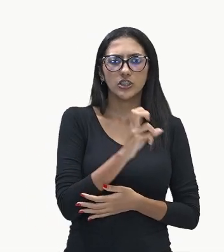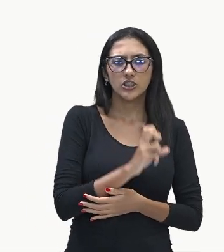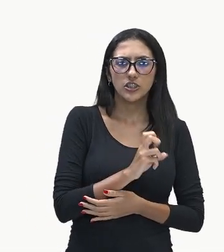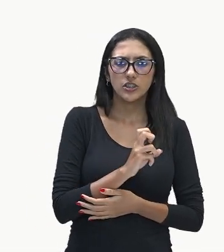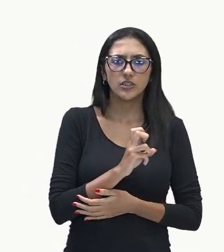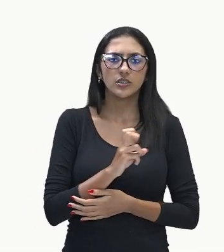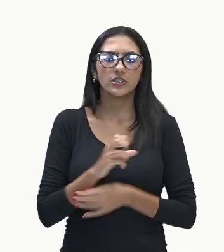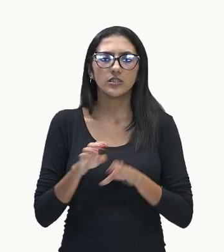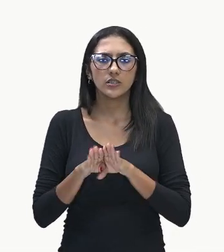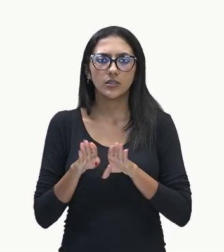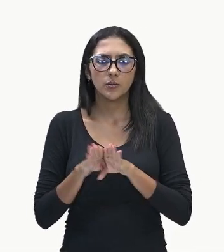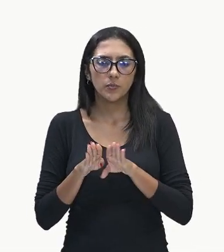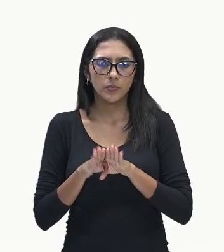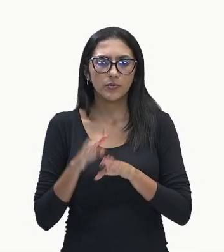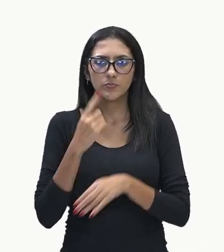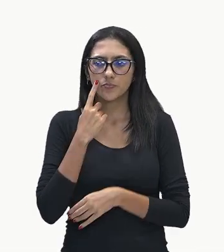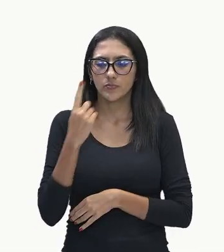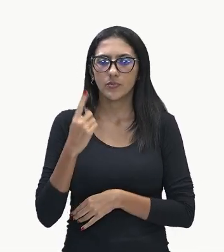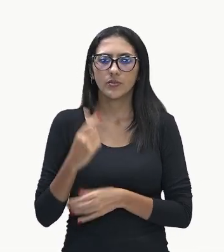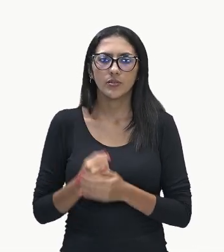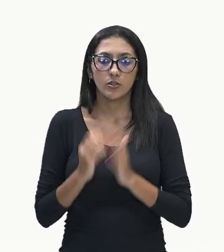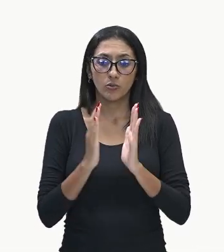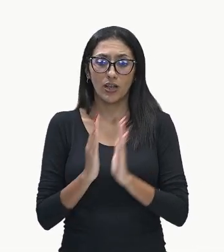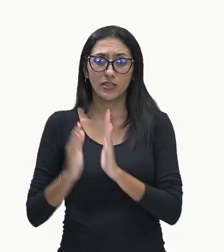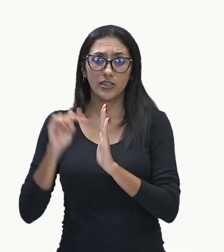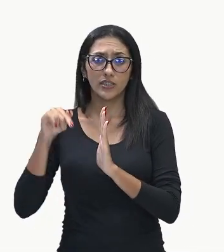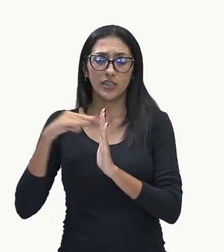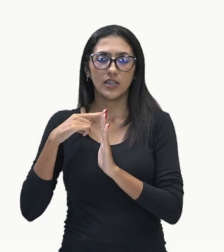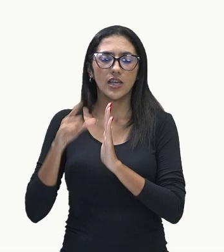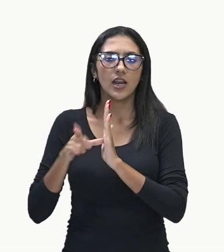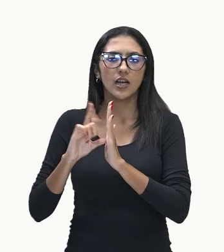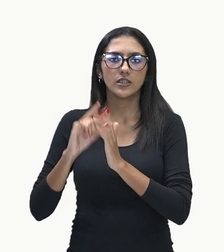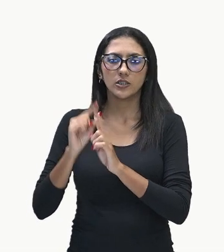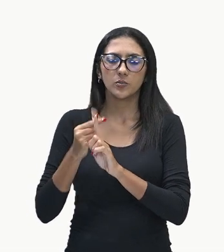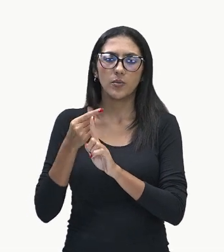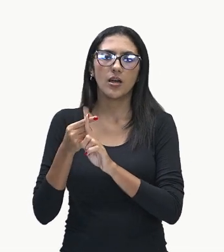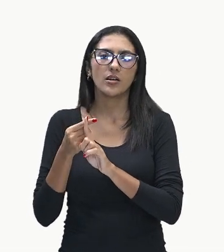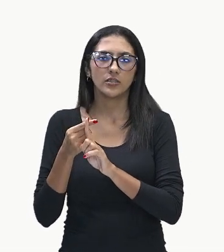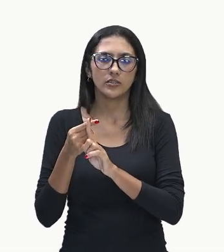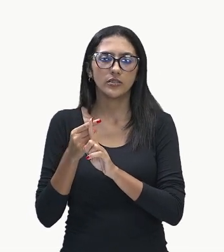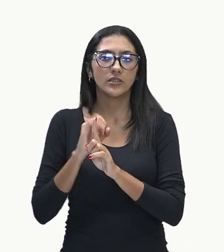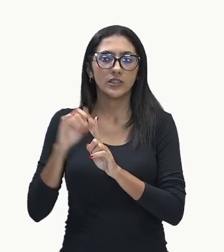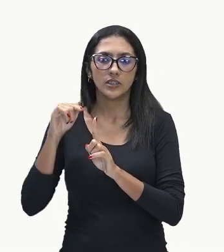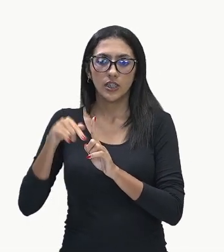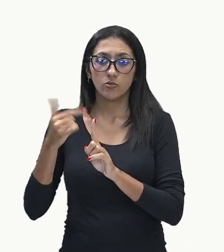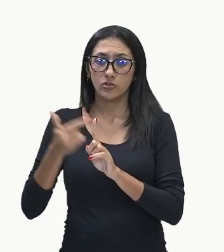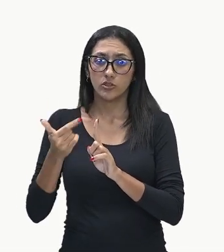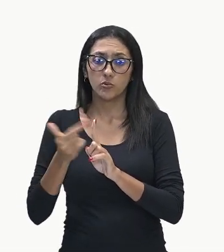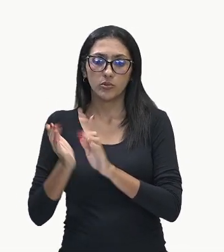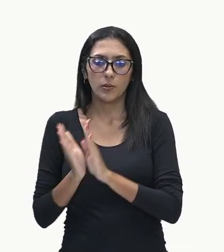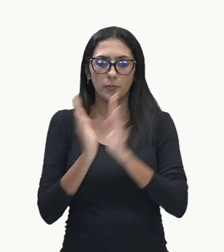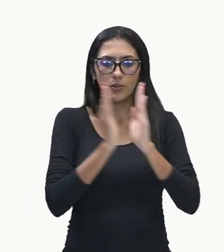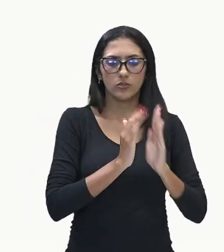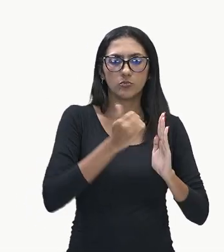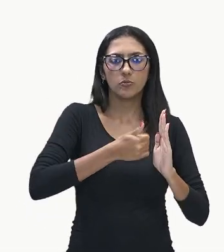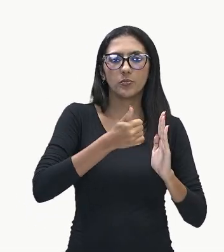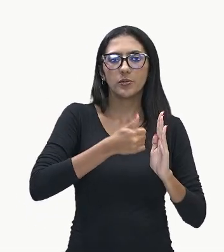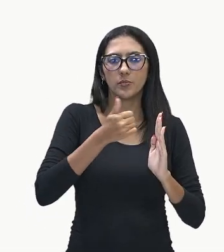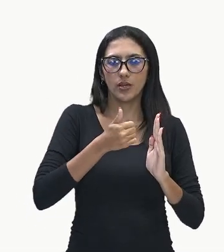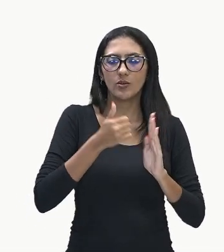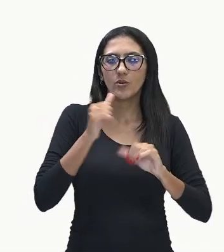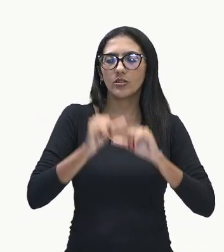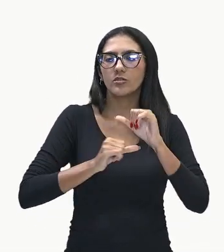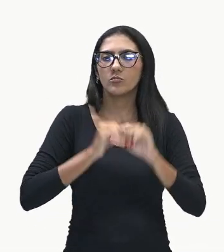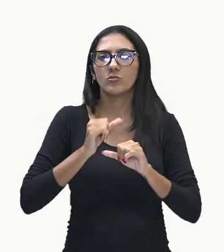o 3x é positivo e ele vai mudar de membro, muda o sinal. Então, vem menos. Se é menos 1